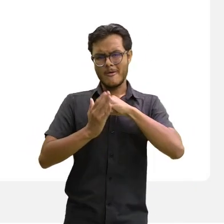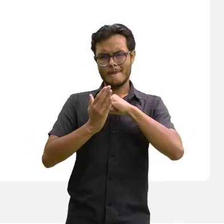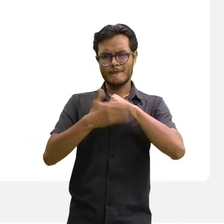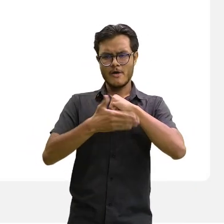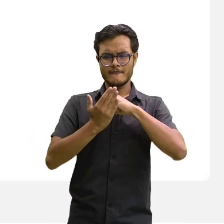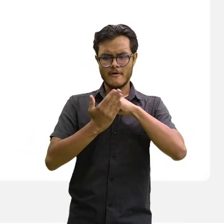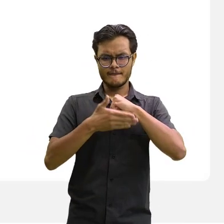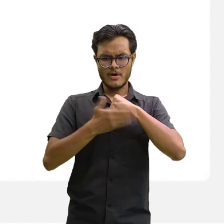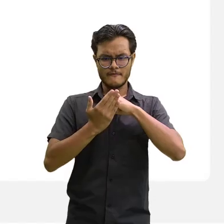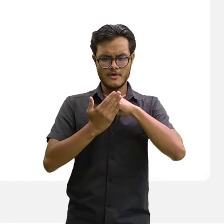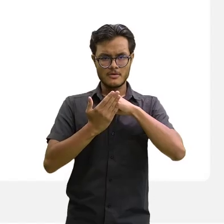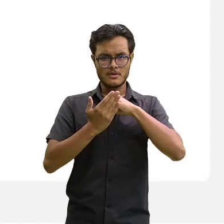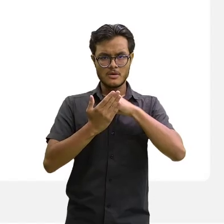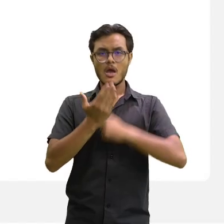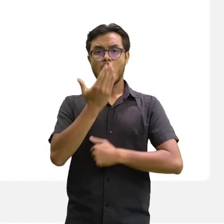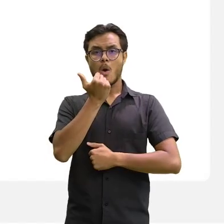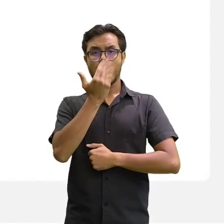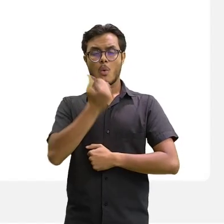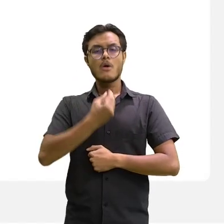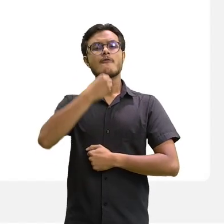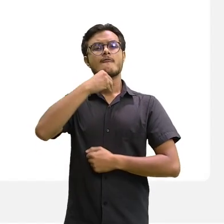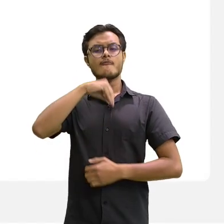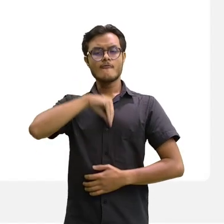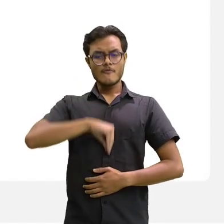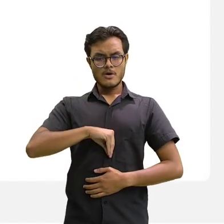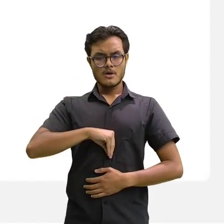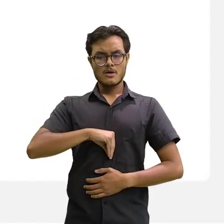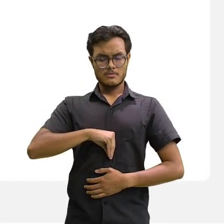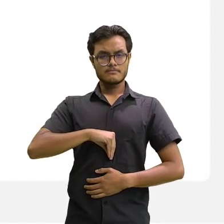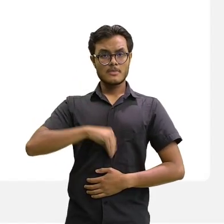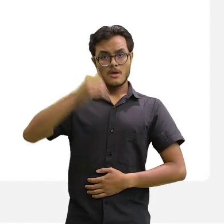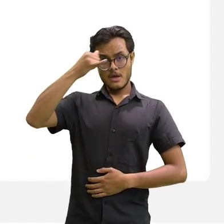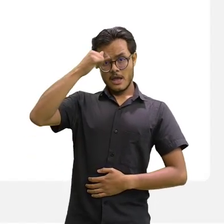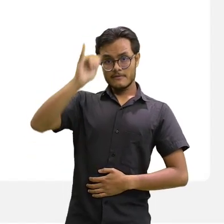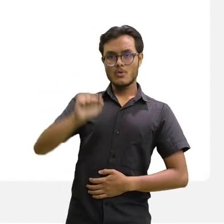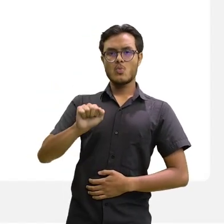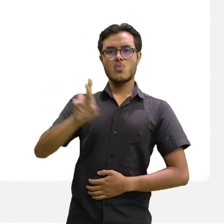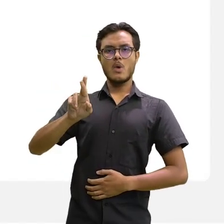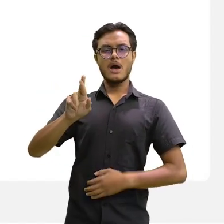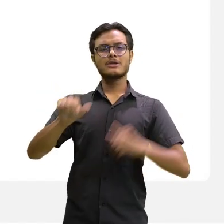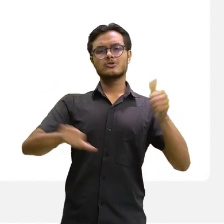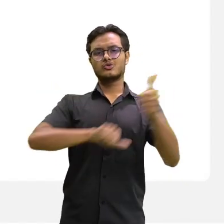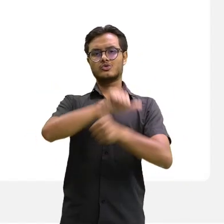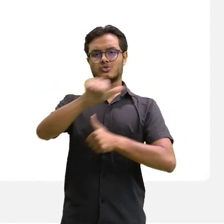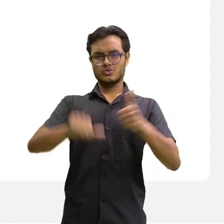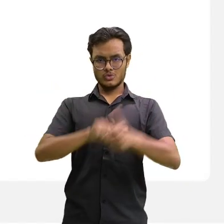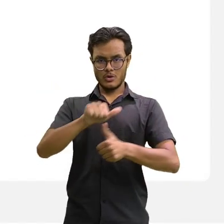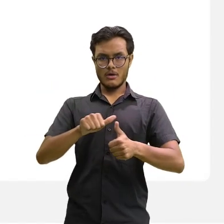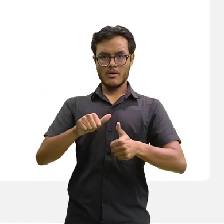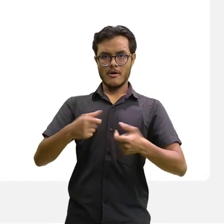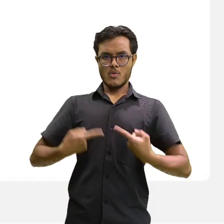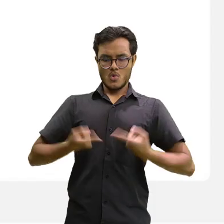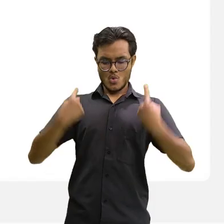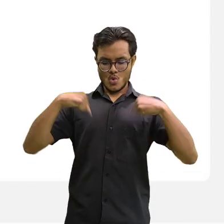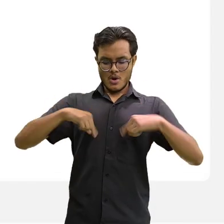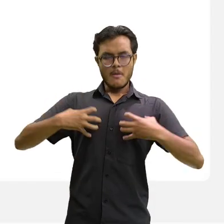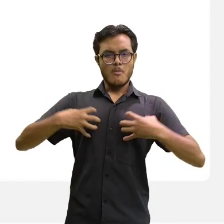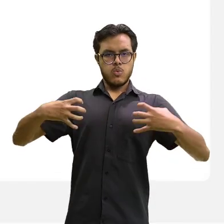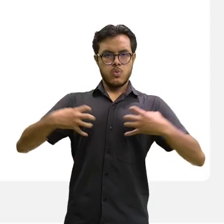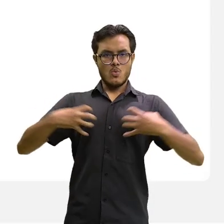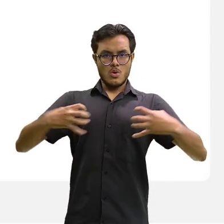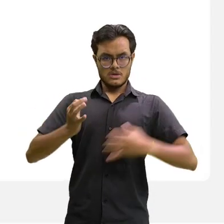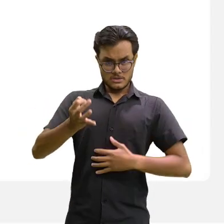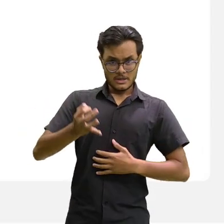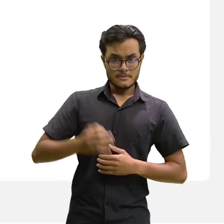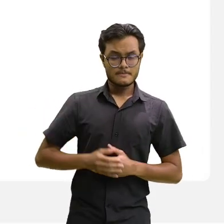baixo, de forma a possibilitar que o ar siga para a laringe e os alimentos e líquidos sigam para o